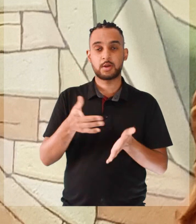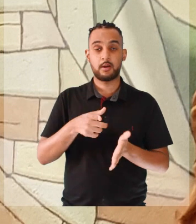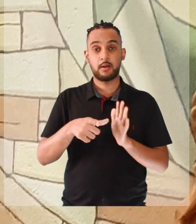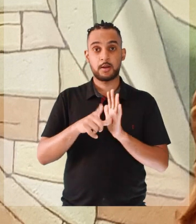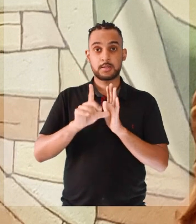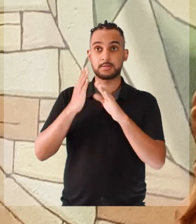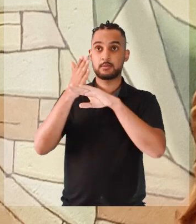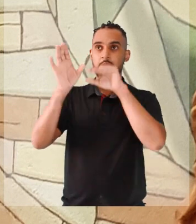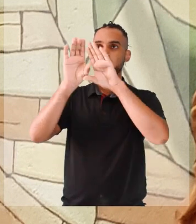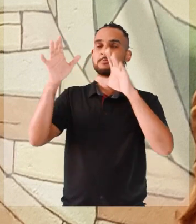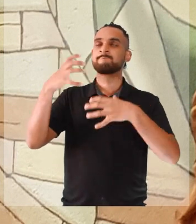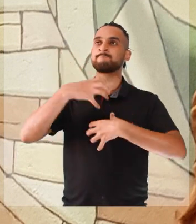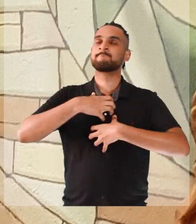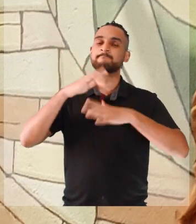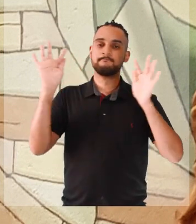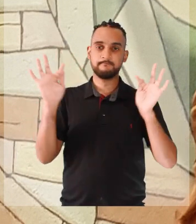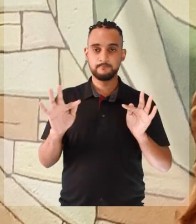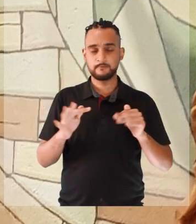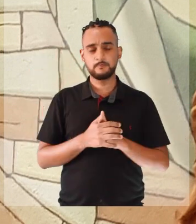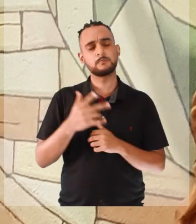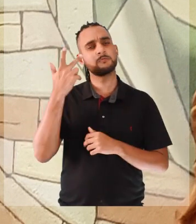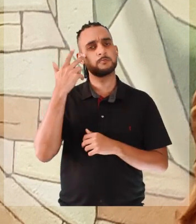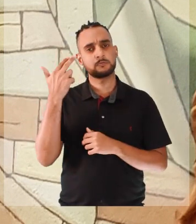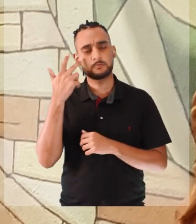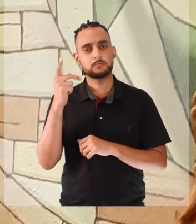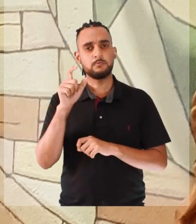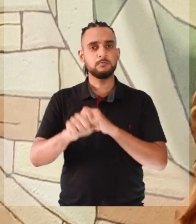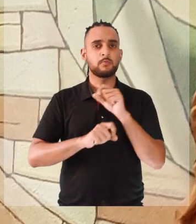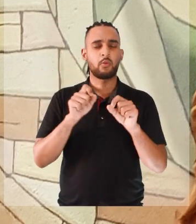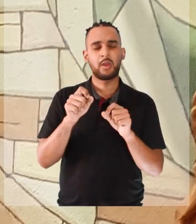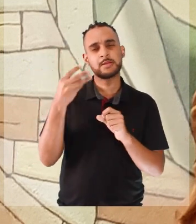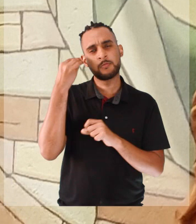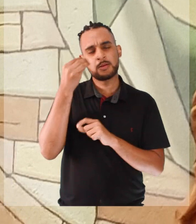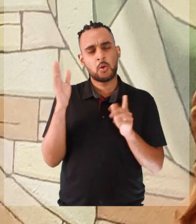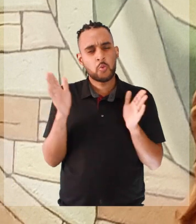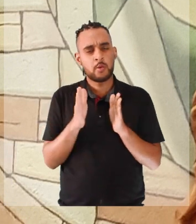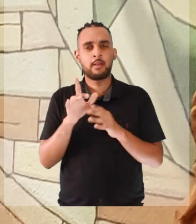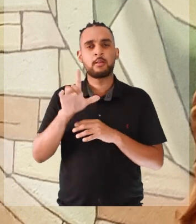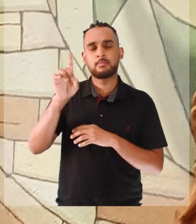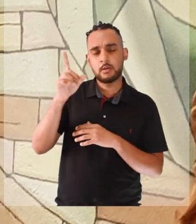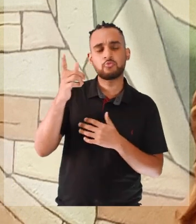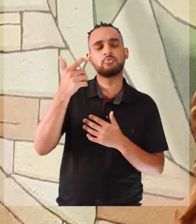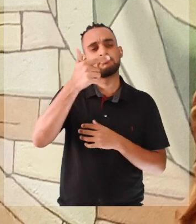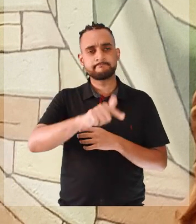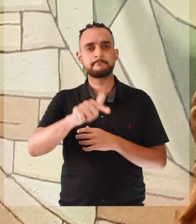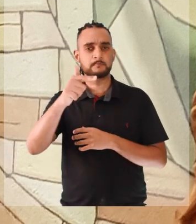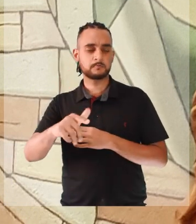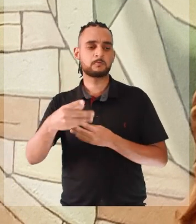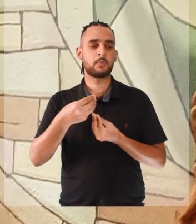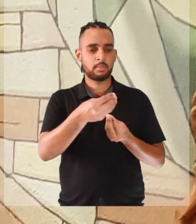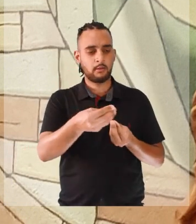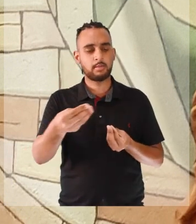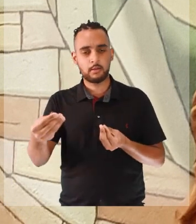tem o antigozo do que será a felicidade do paraíso. Normalmente, trata-se de curtas experiências que Deus,